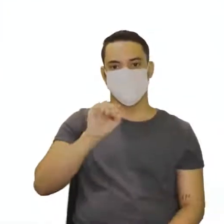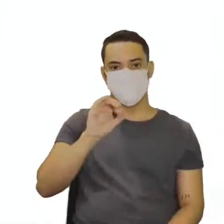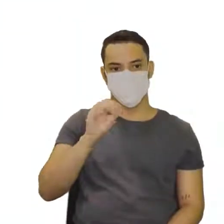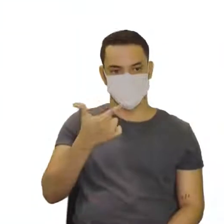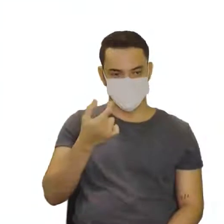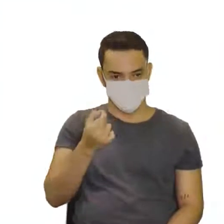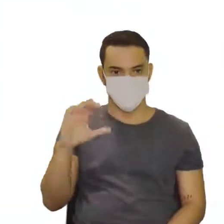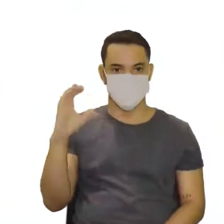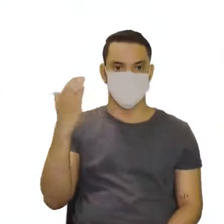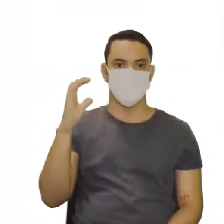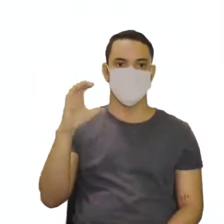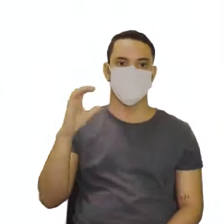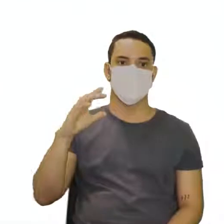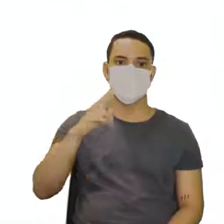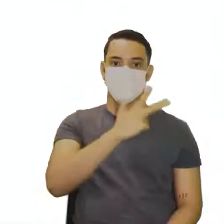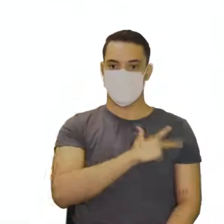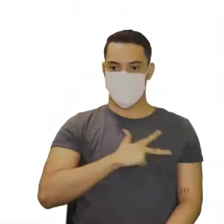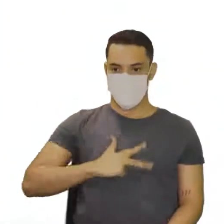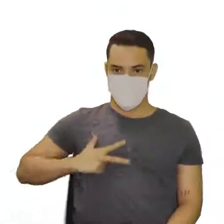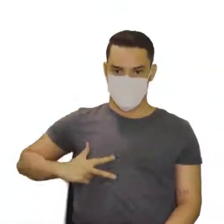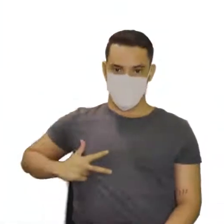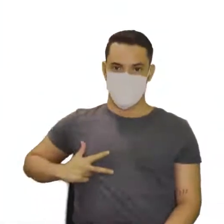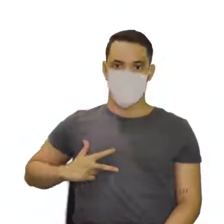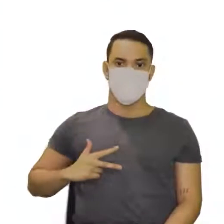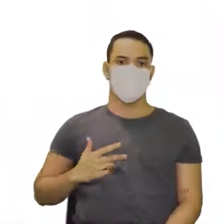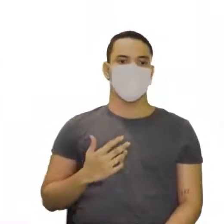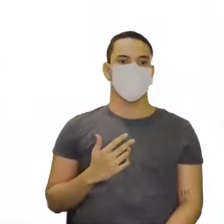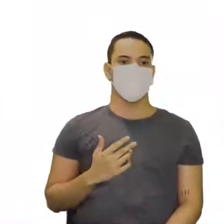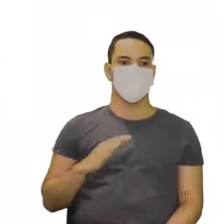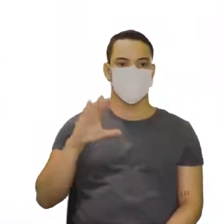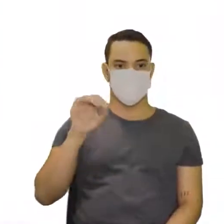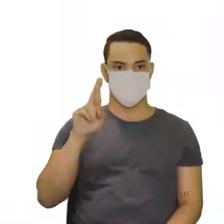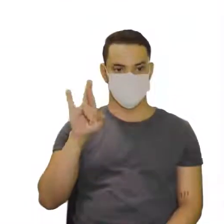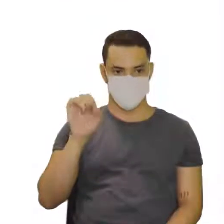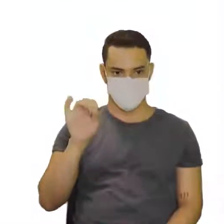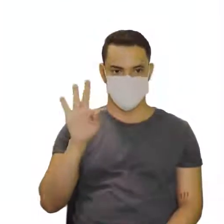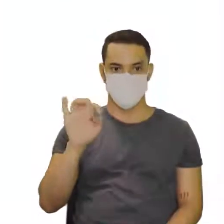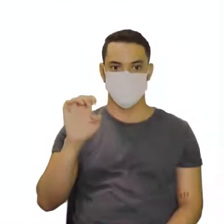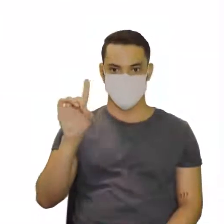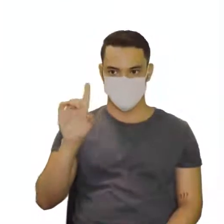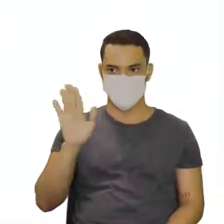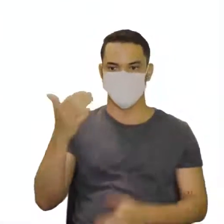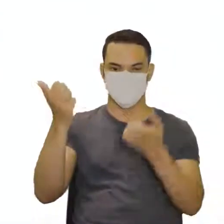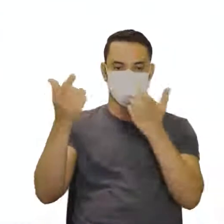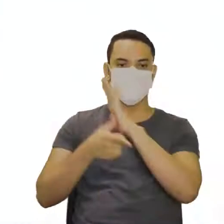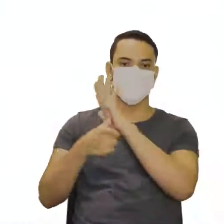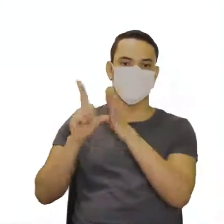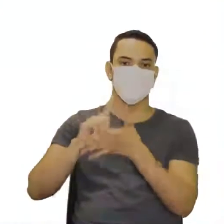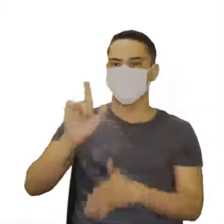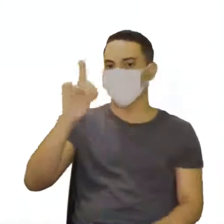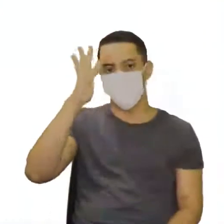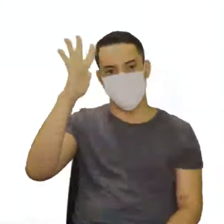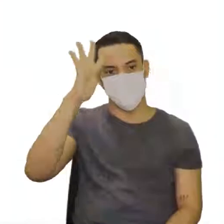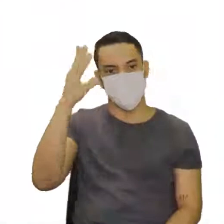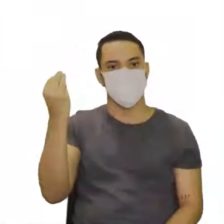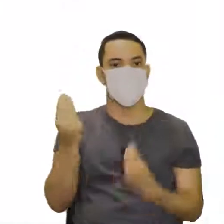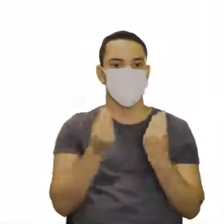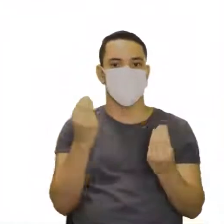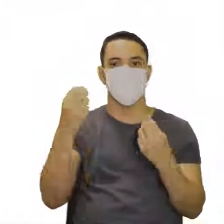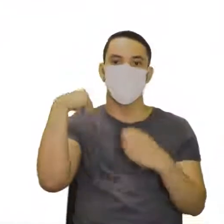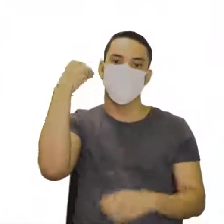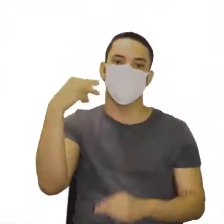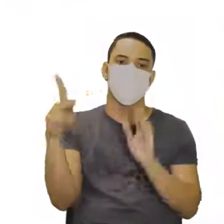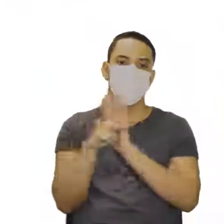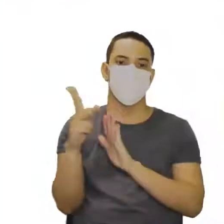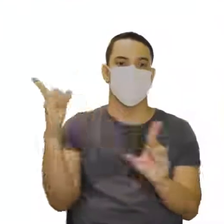1820, o cientista dinamarquês Oersted, tá? Eu até falei dele para vocês, não imaginava que, com uma singela